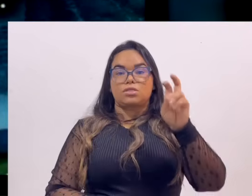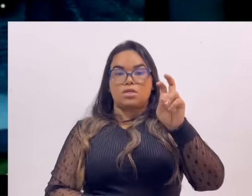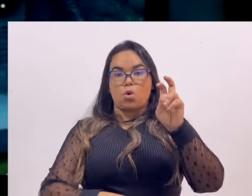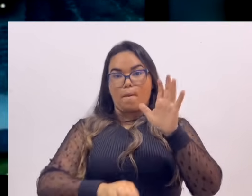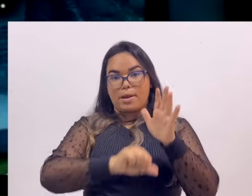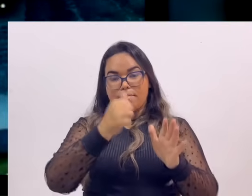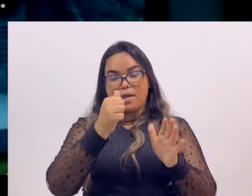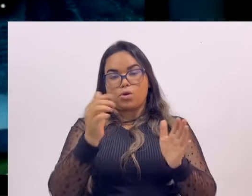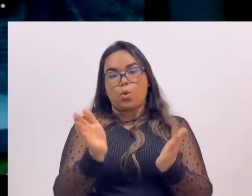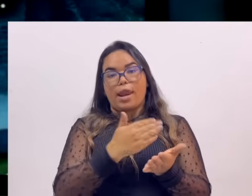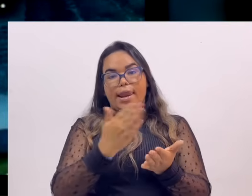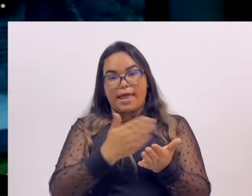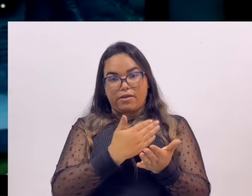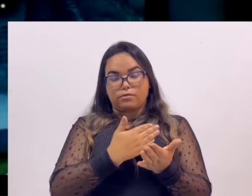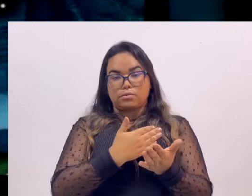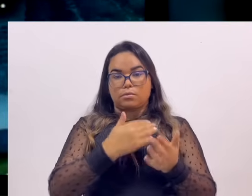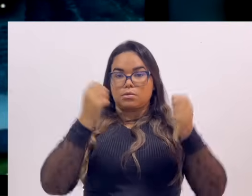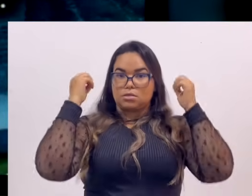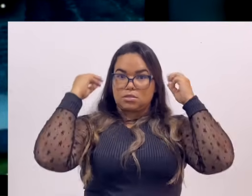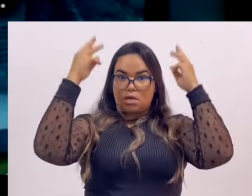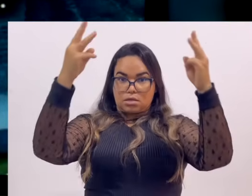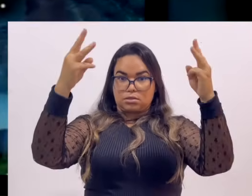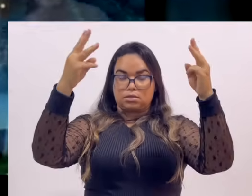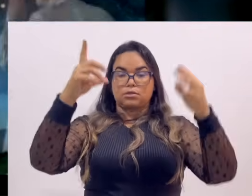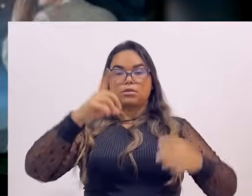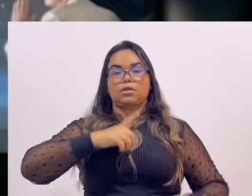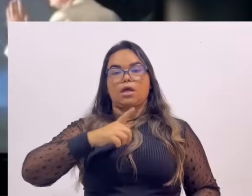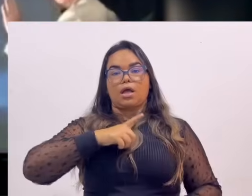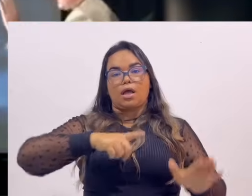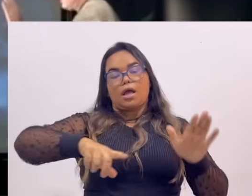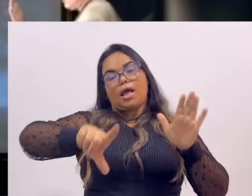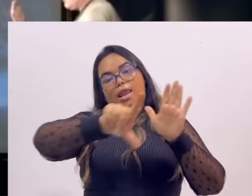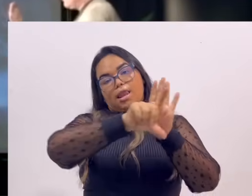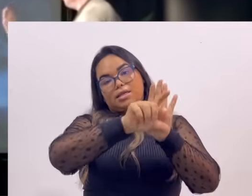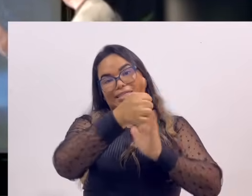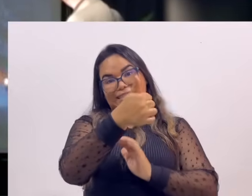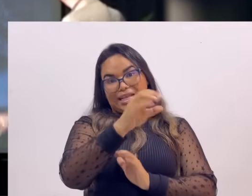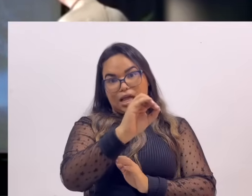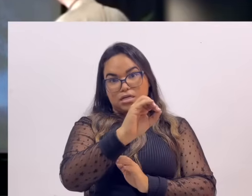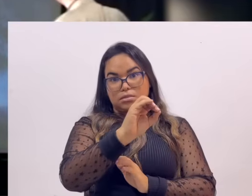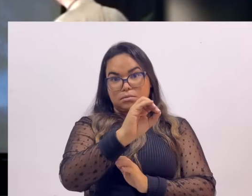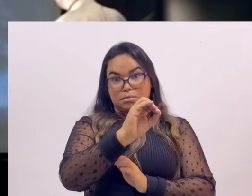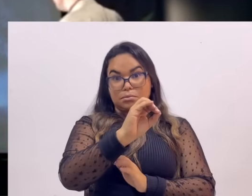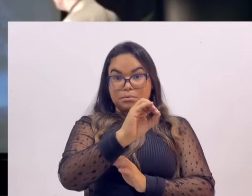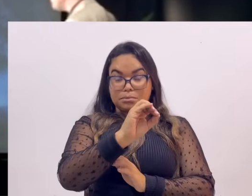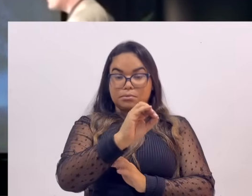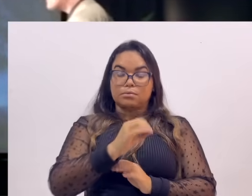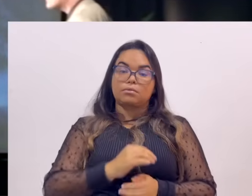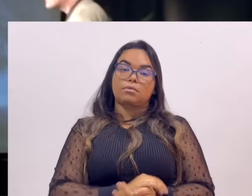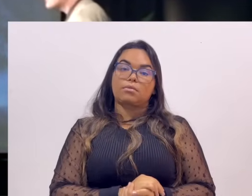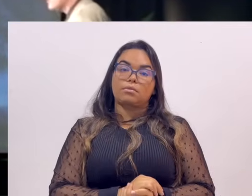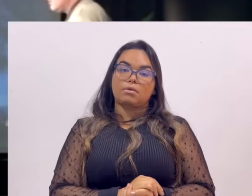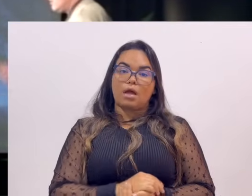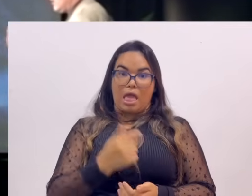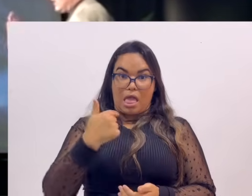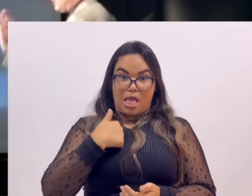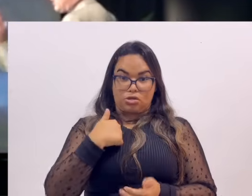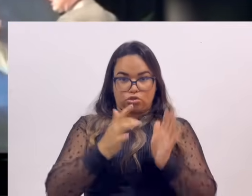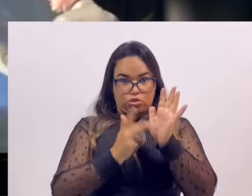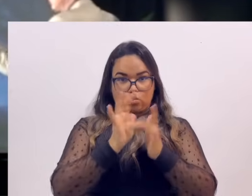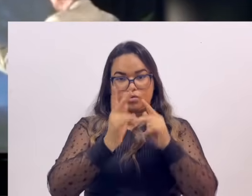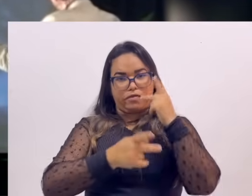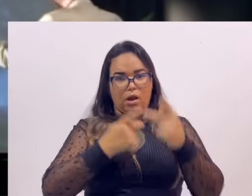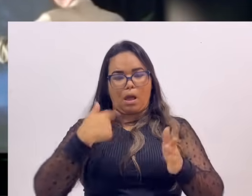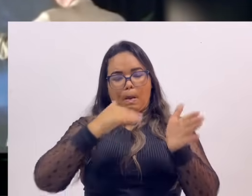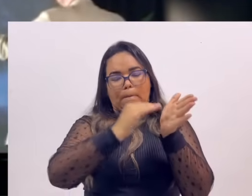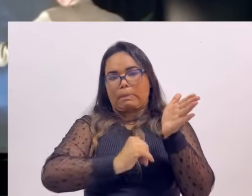cinco primeiros livros de Moisés, os livros que continham as leis dos dez mandamentos. assim que nem um jota nem um